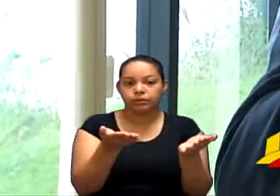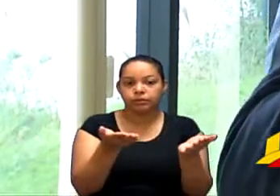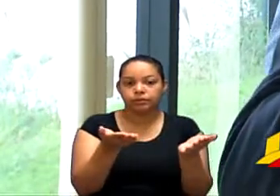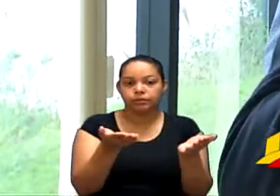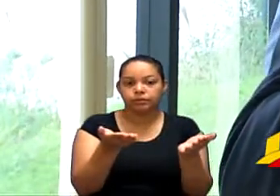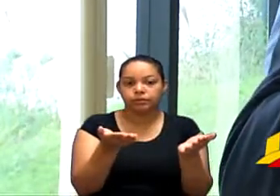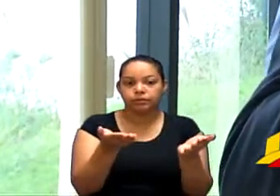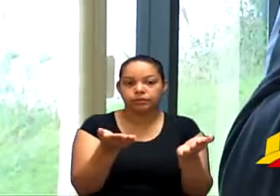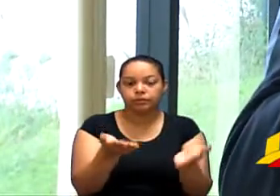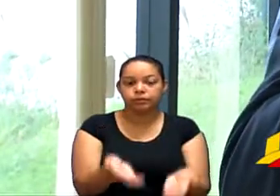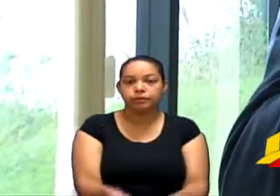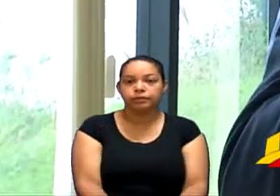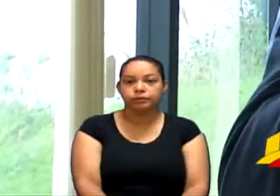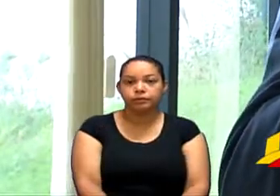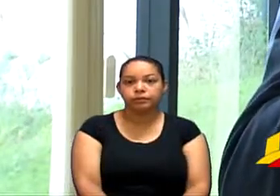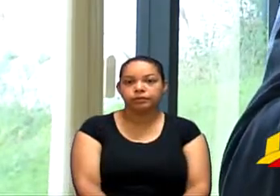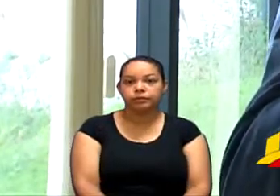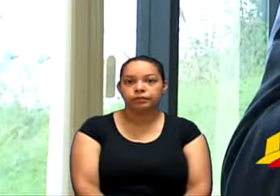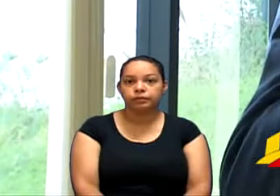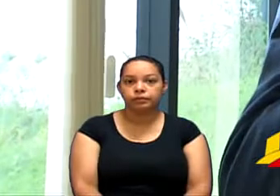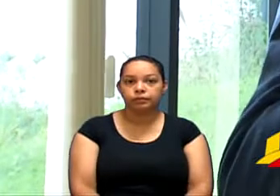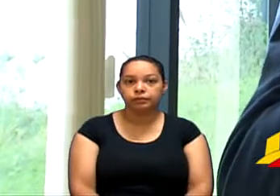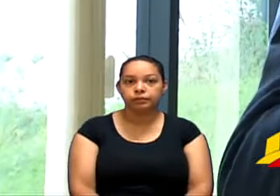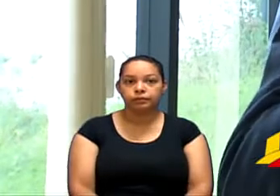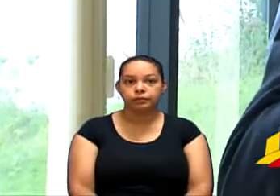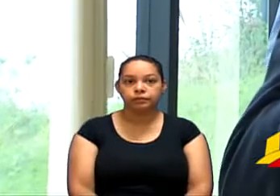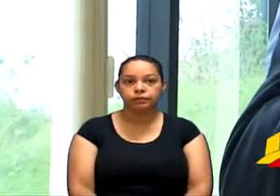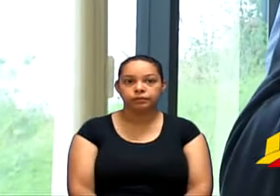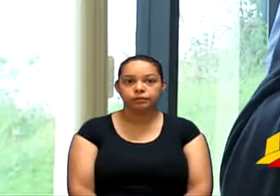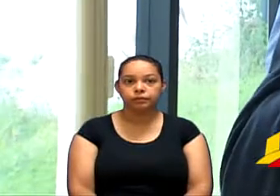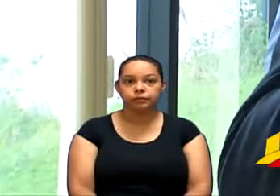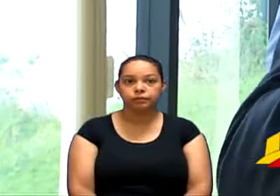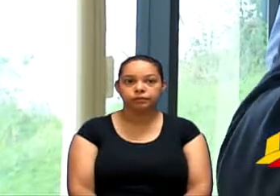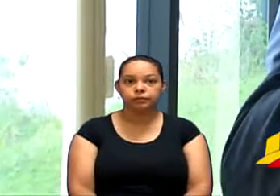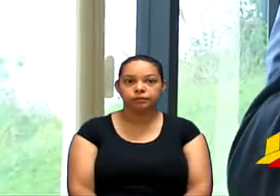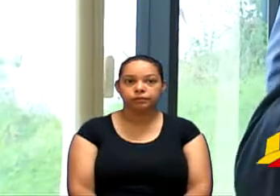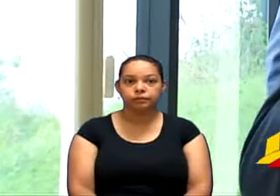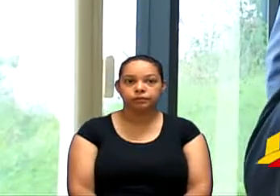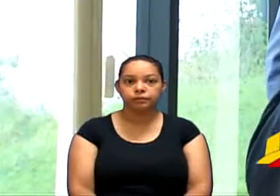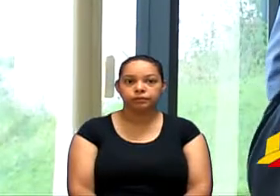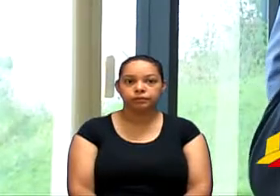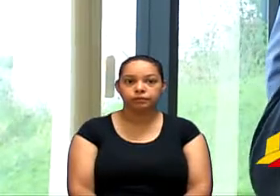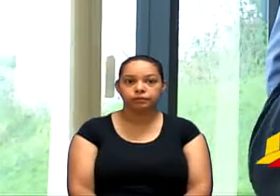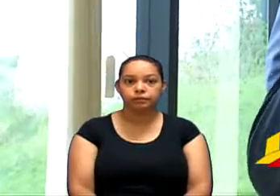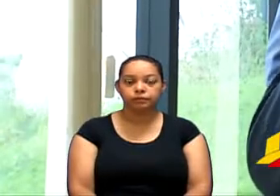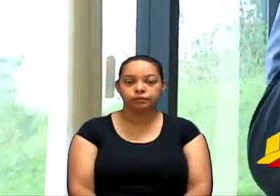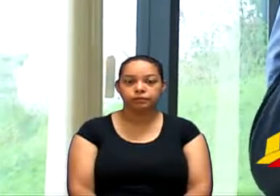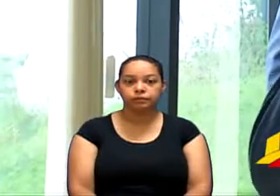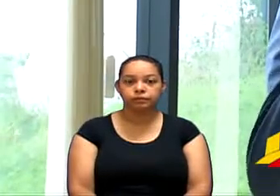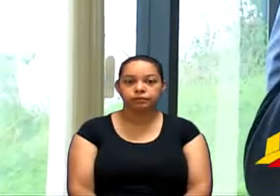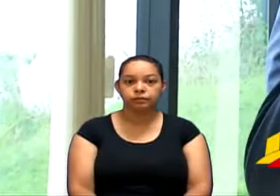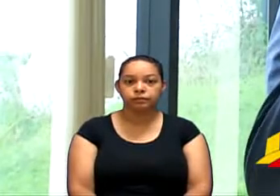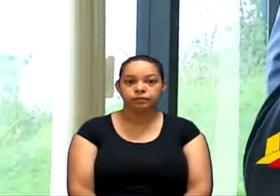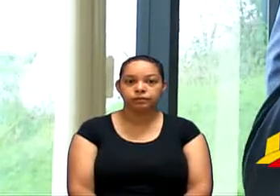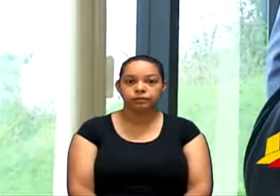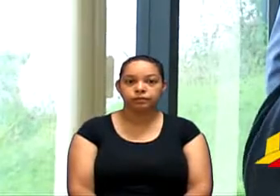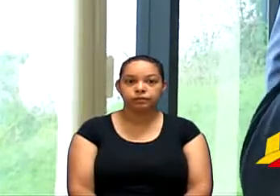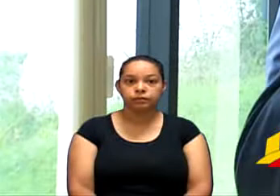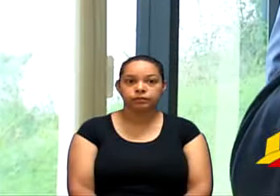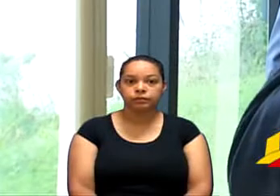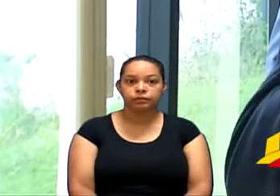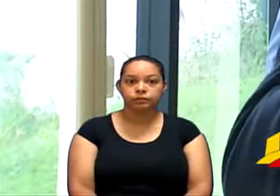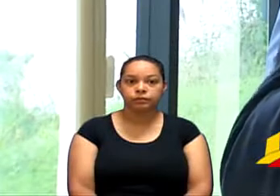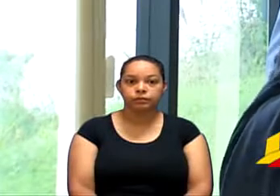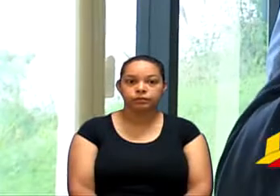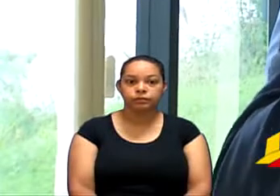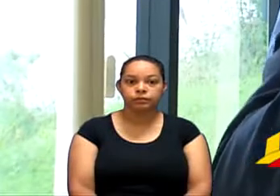é o parecer jurídico da casa ele é é e será sempre pelo menos Enquanto